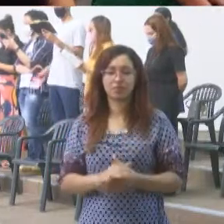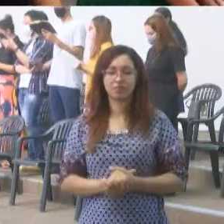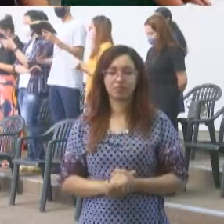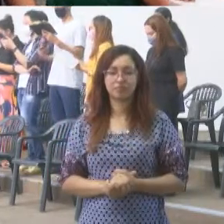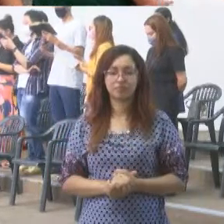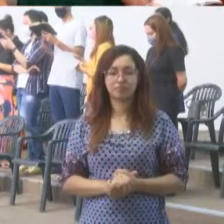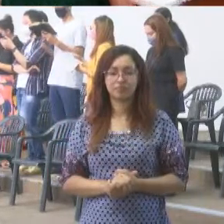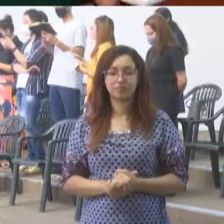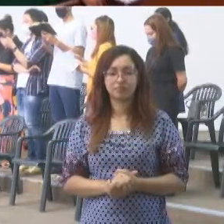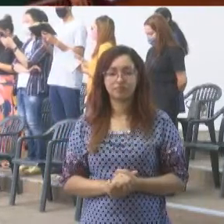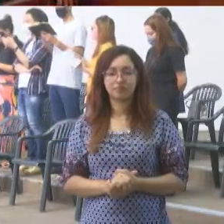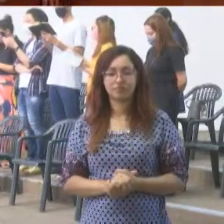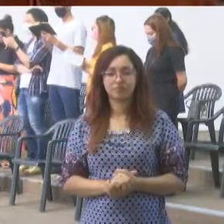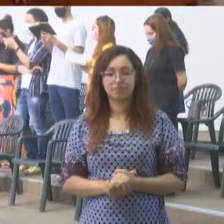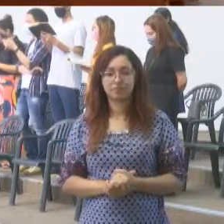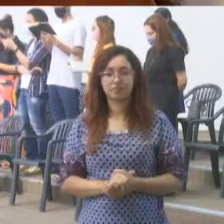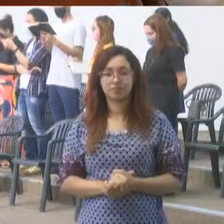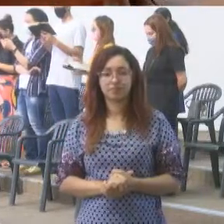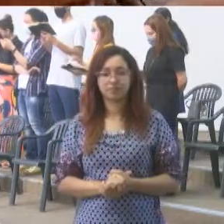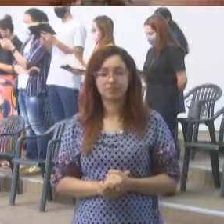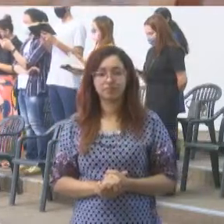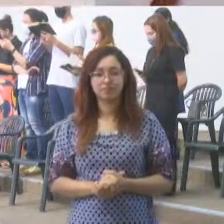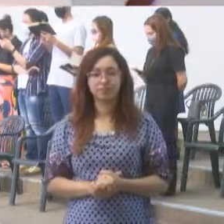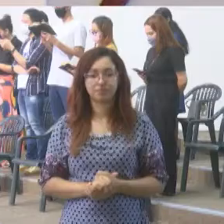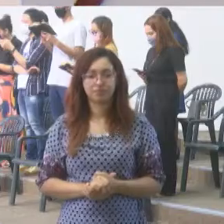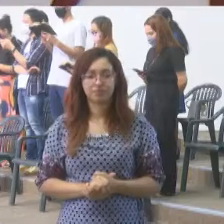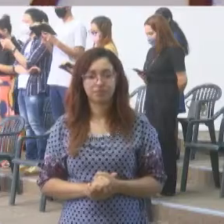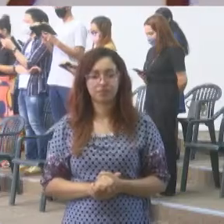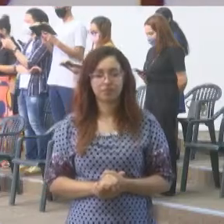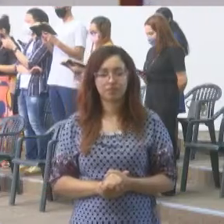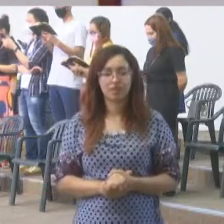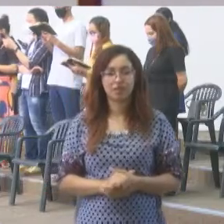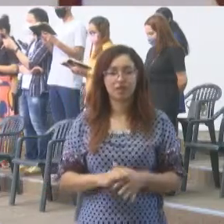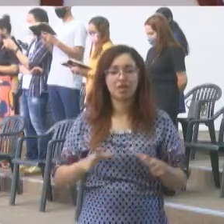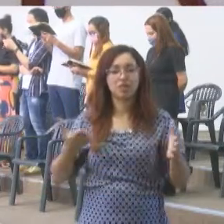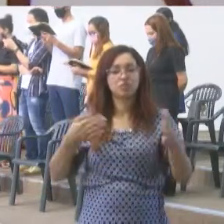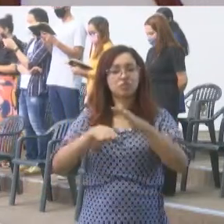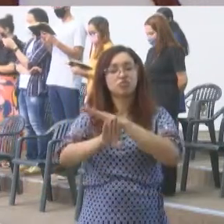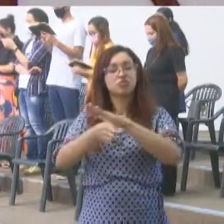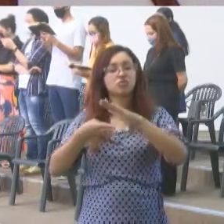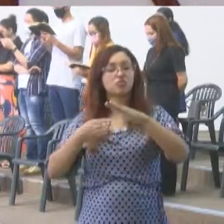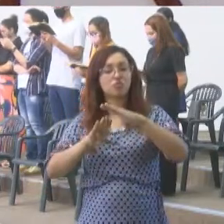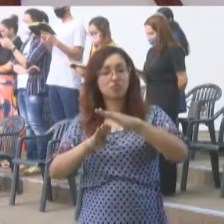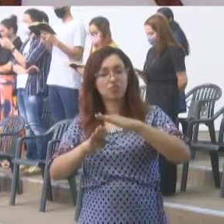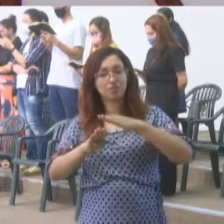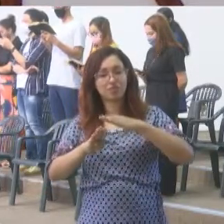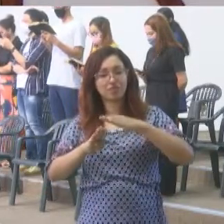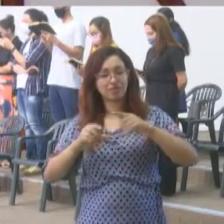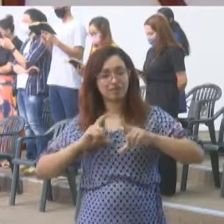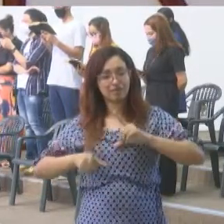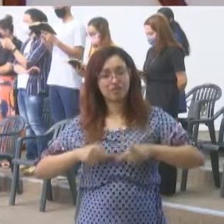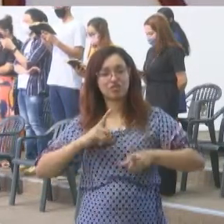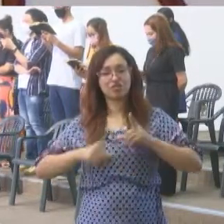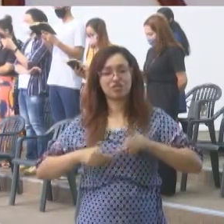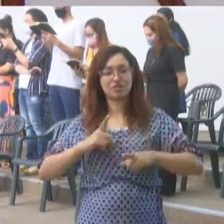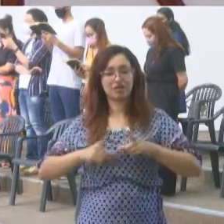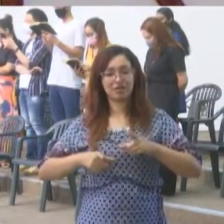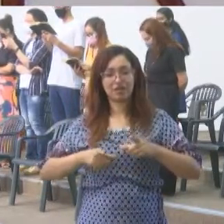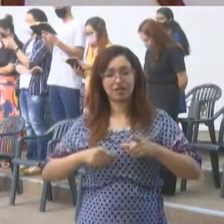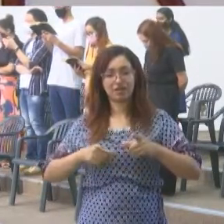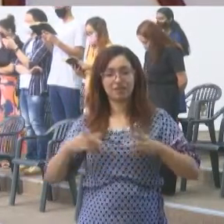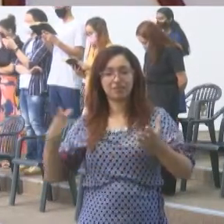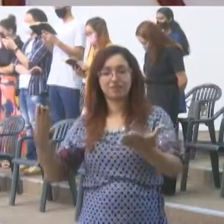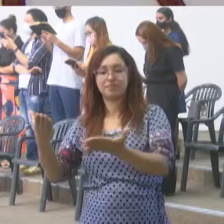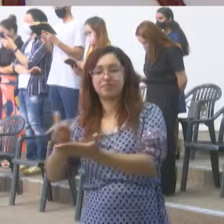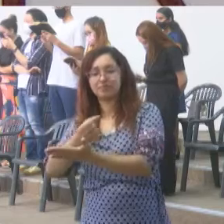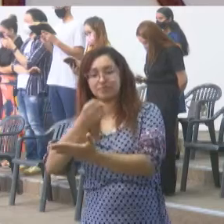não poderei fazê-lo. Este era outrora o costume em Israel, quanto a resgates e permutas. O que